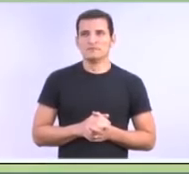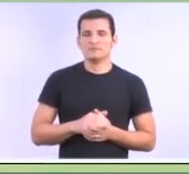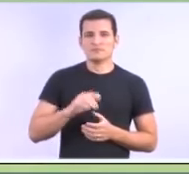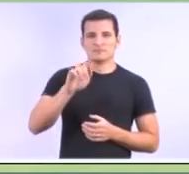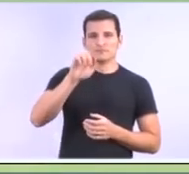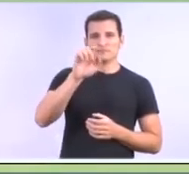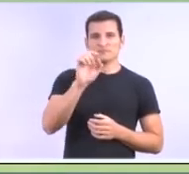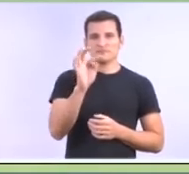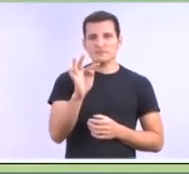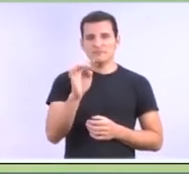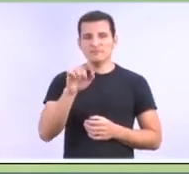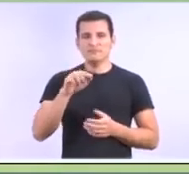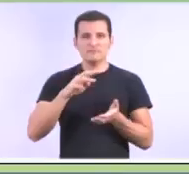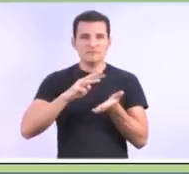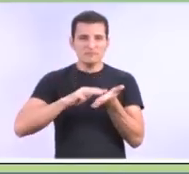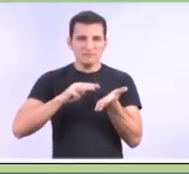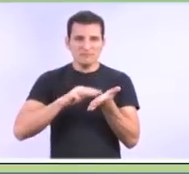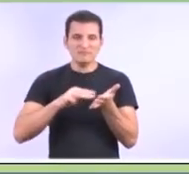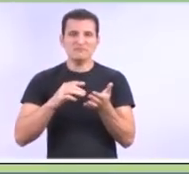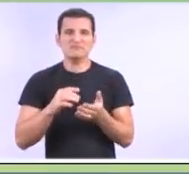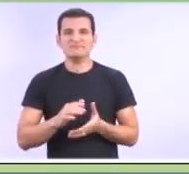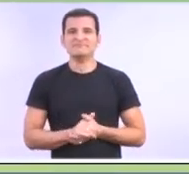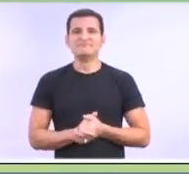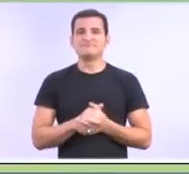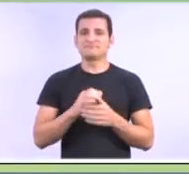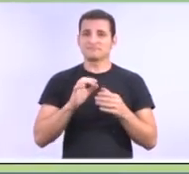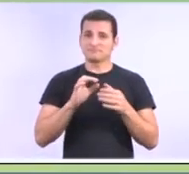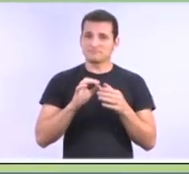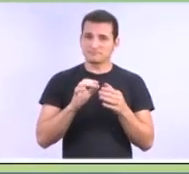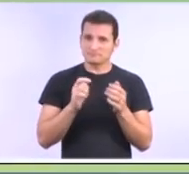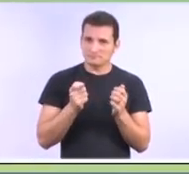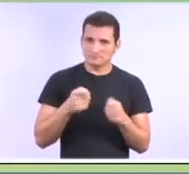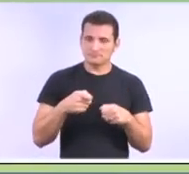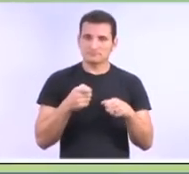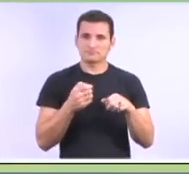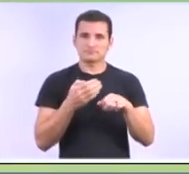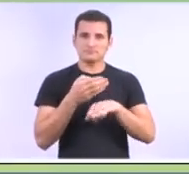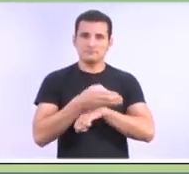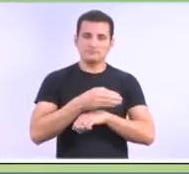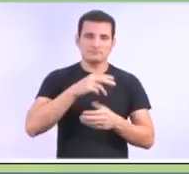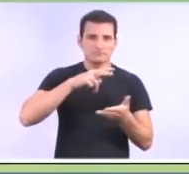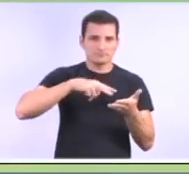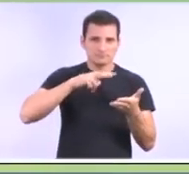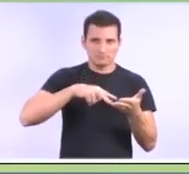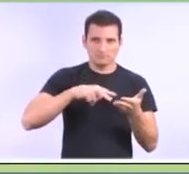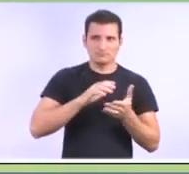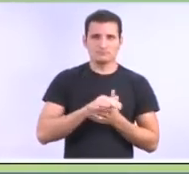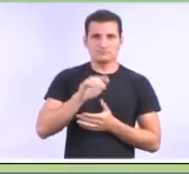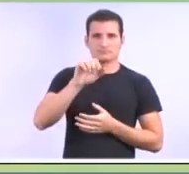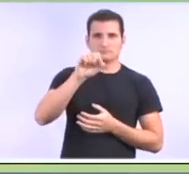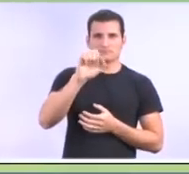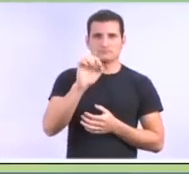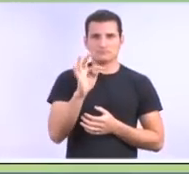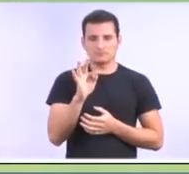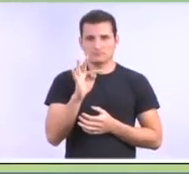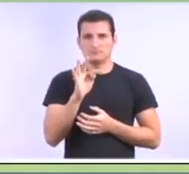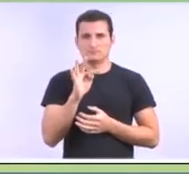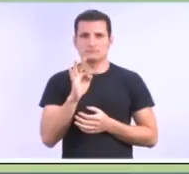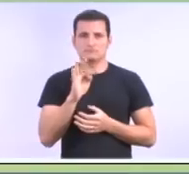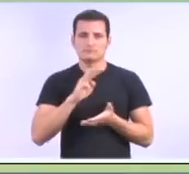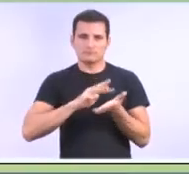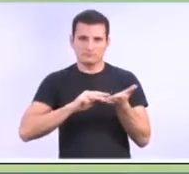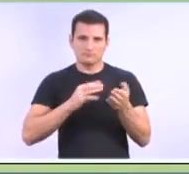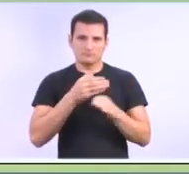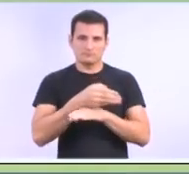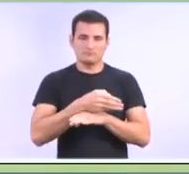get é um método que permite o acesso de leitura a um atributo e set é um método que permite o acesso de escrita a um